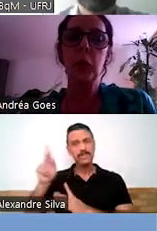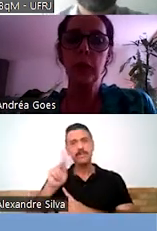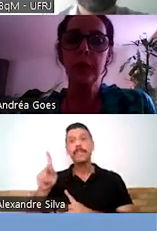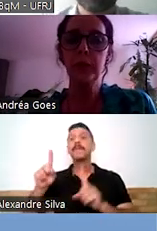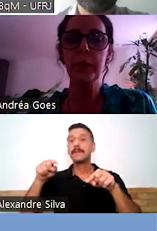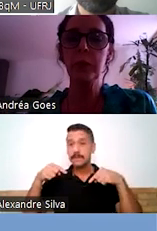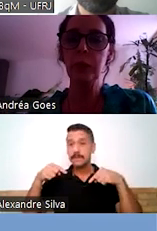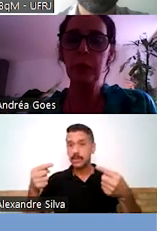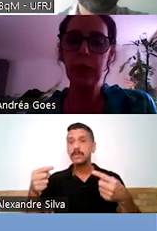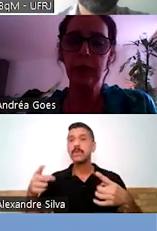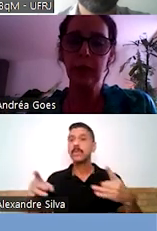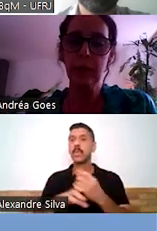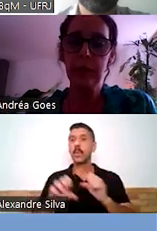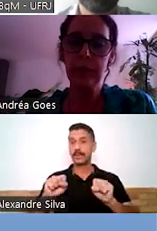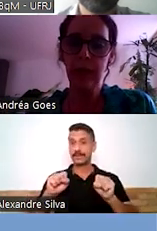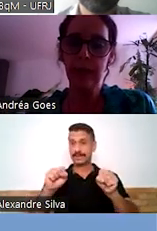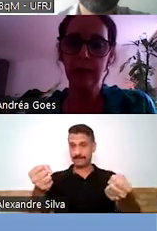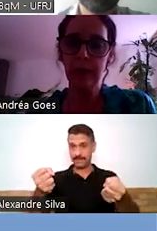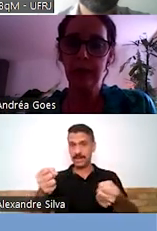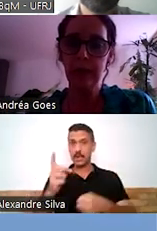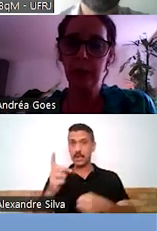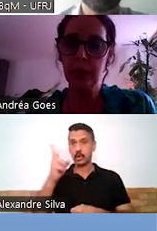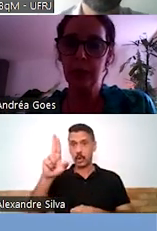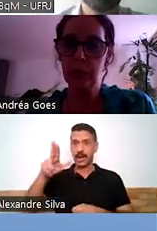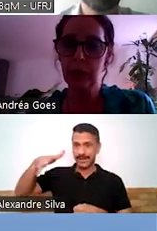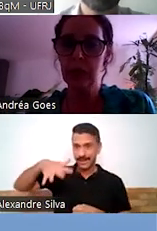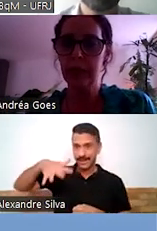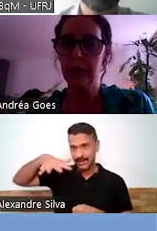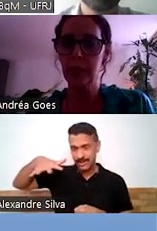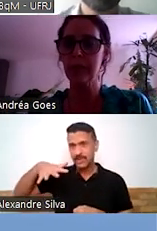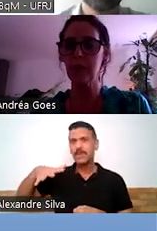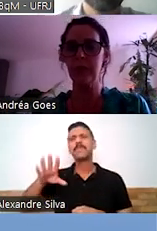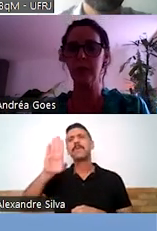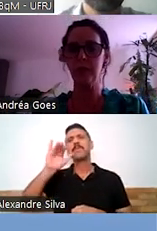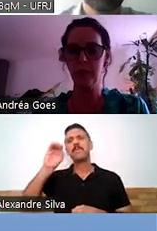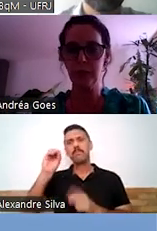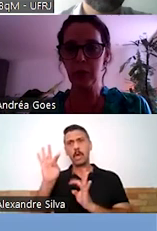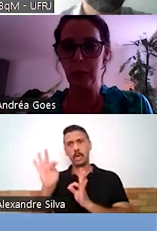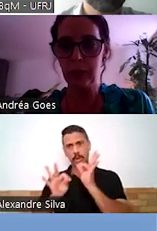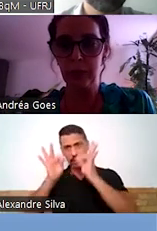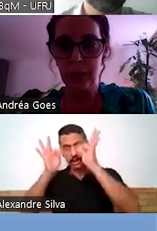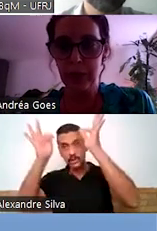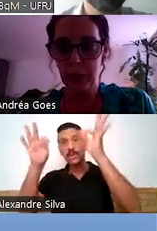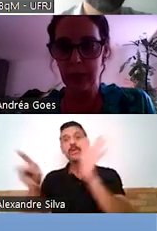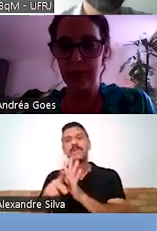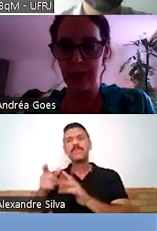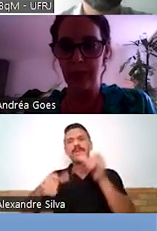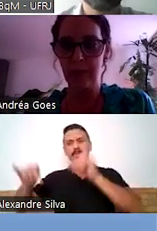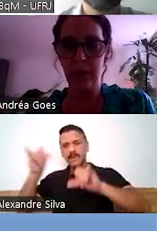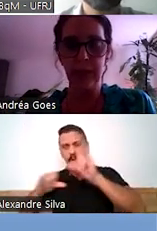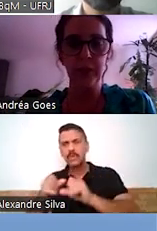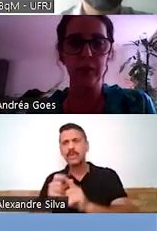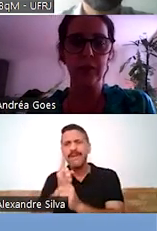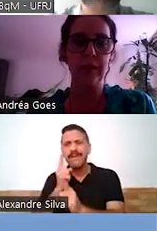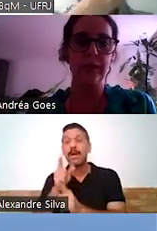depois, quando eu defendi meu doutorado, que eu trabalhei na área de biotecnologia, na identificação genética de indivíduos, laboratório de